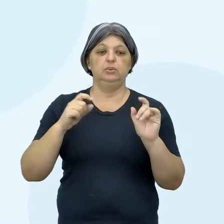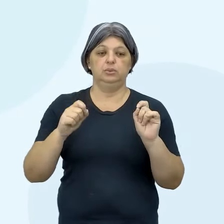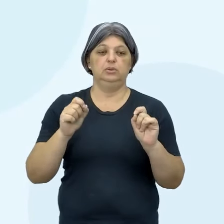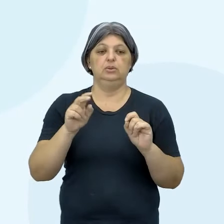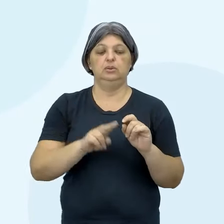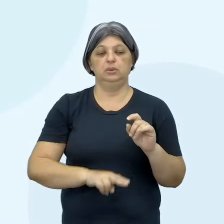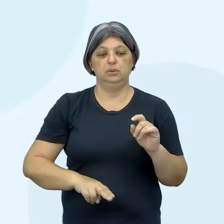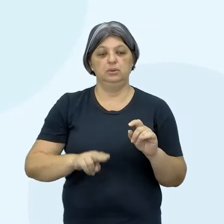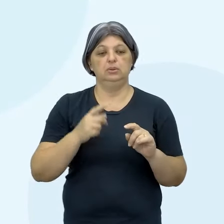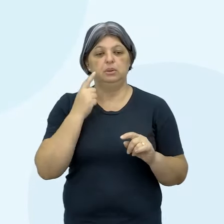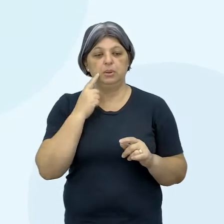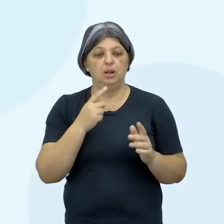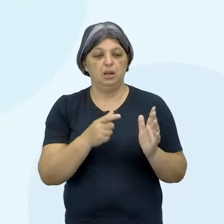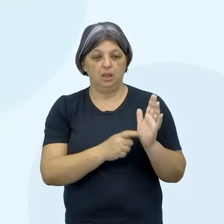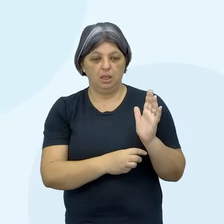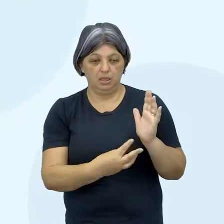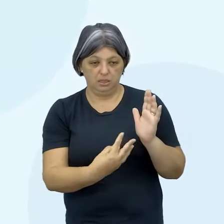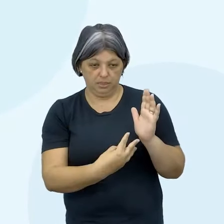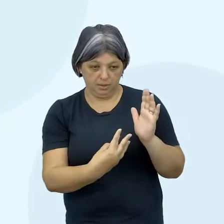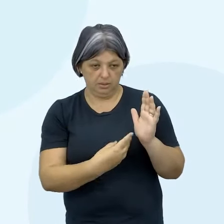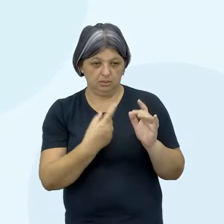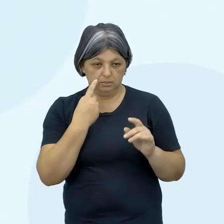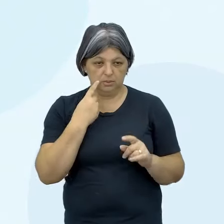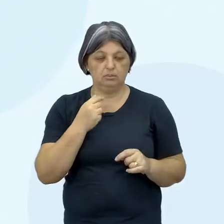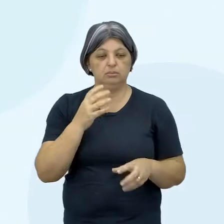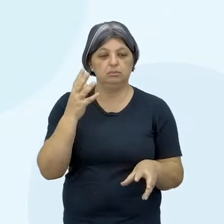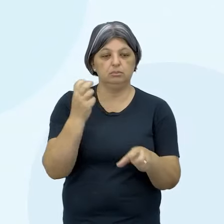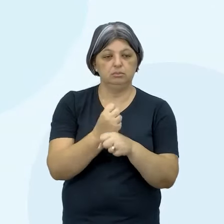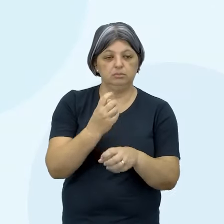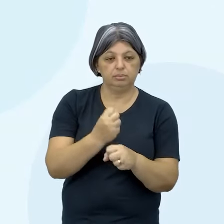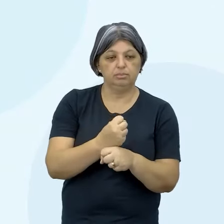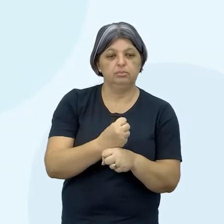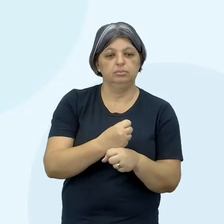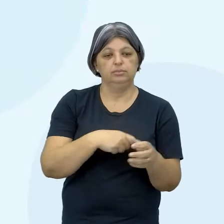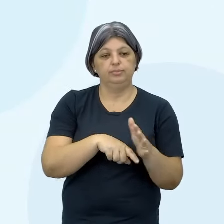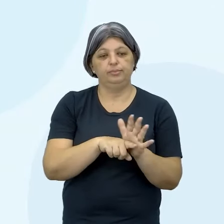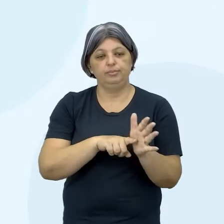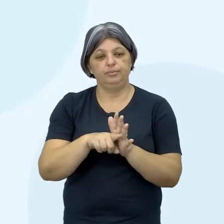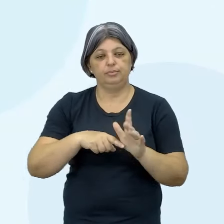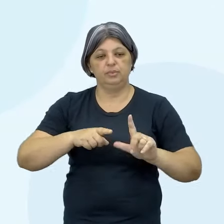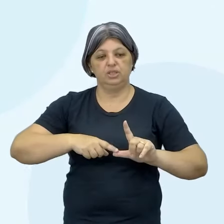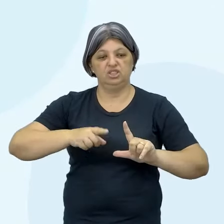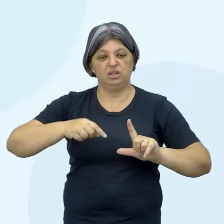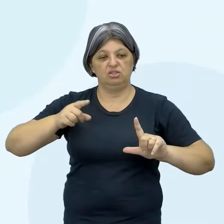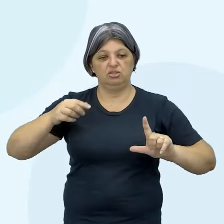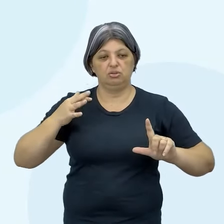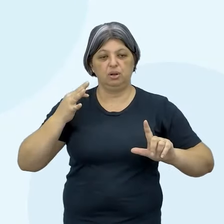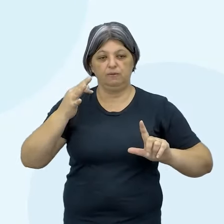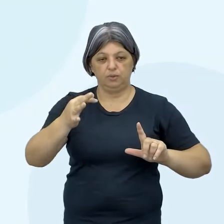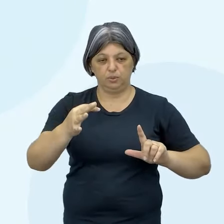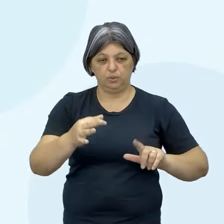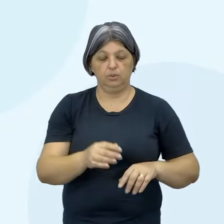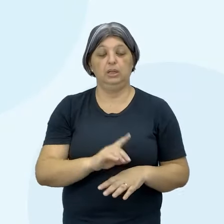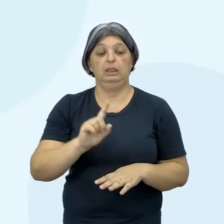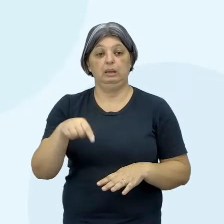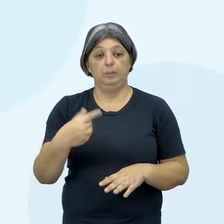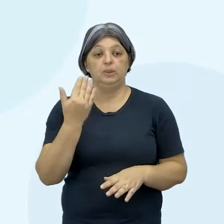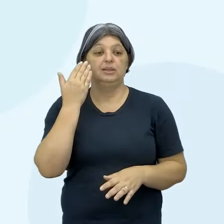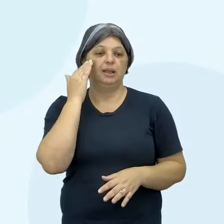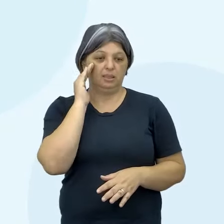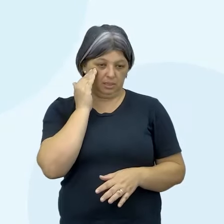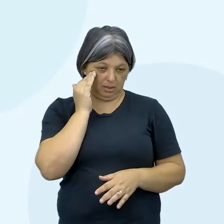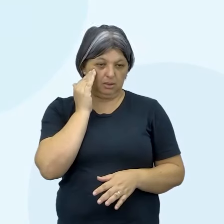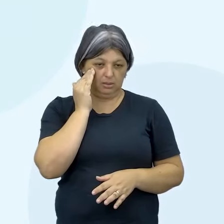e analisam um modelo matemático para projetar resultados futuros. Então, depois que eles entendem, que eles